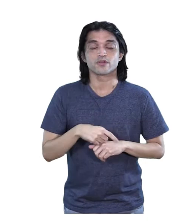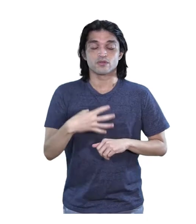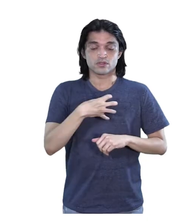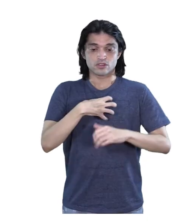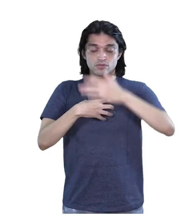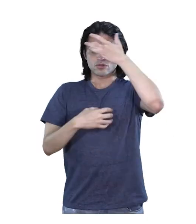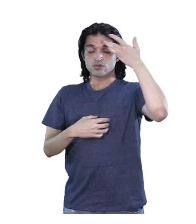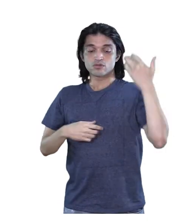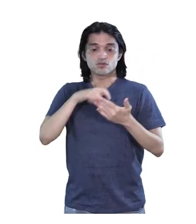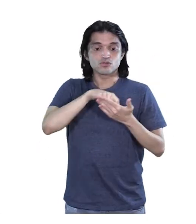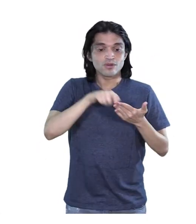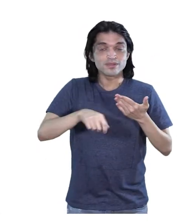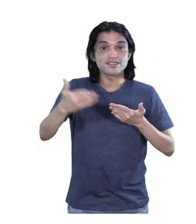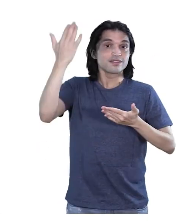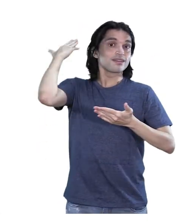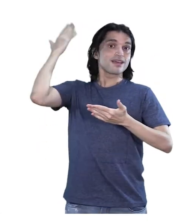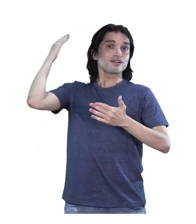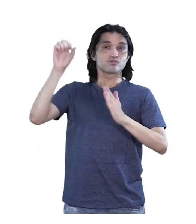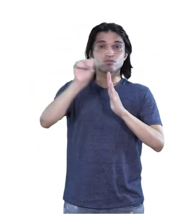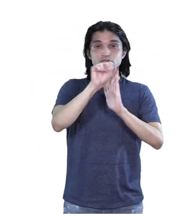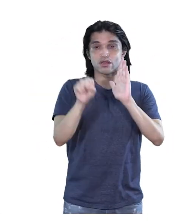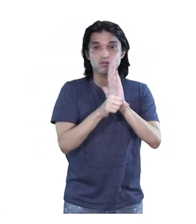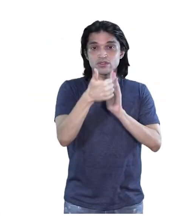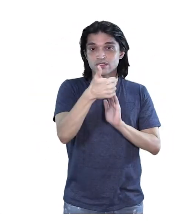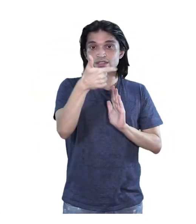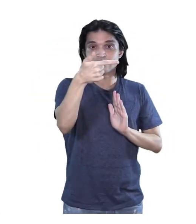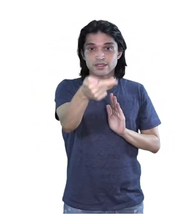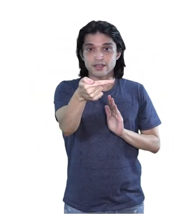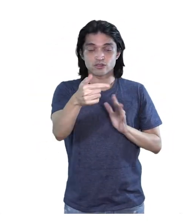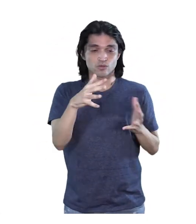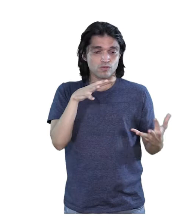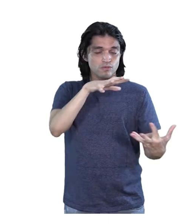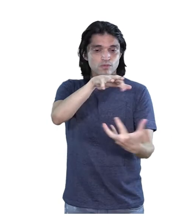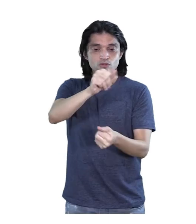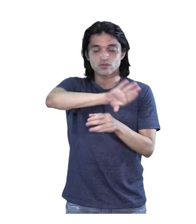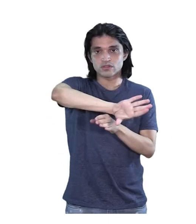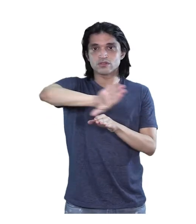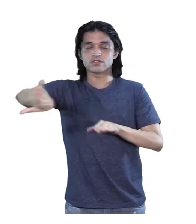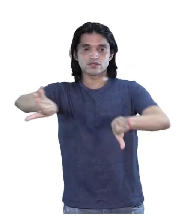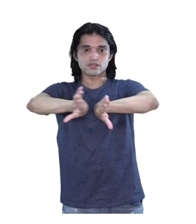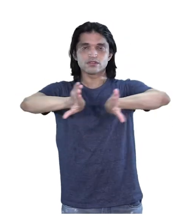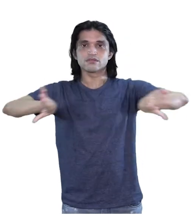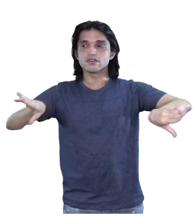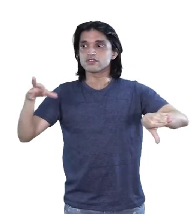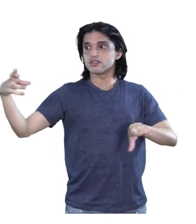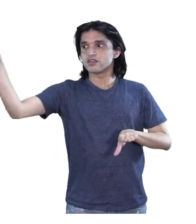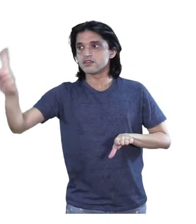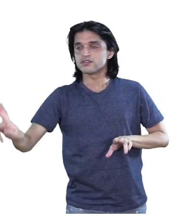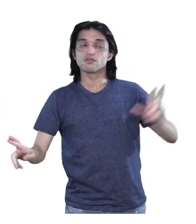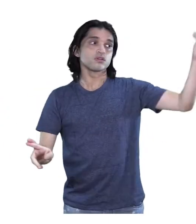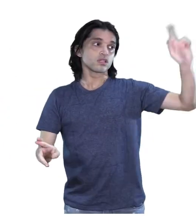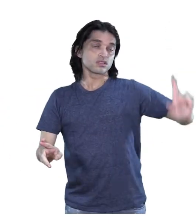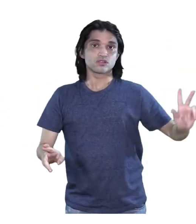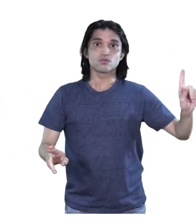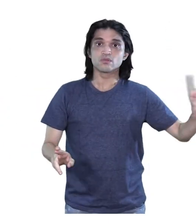XVII, que vivem um mundo contraditório, dividido entre o paganismo e a religiosidade.